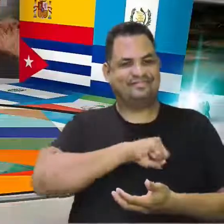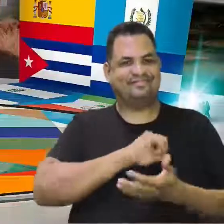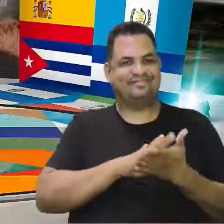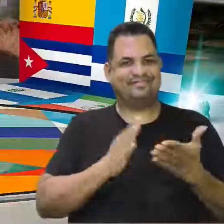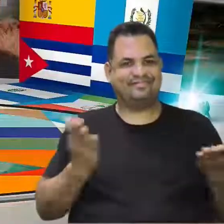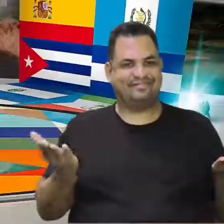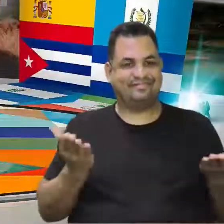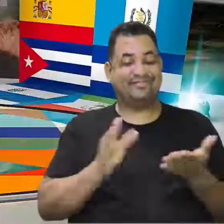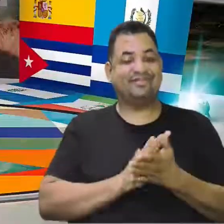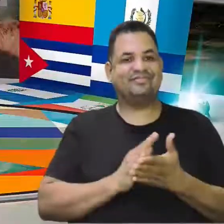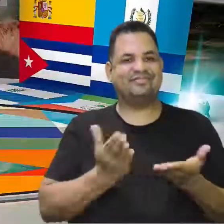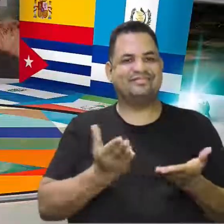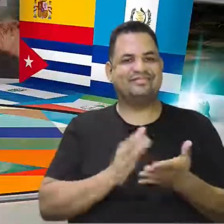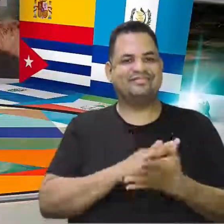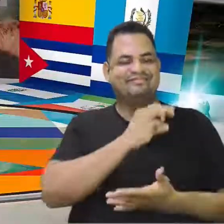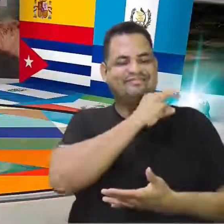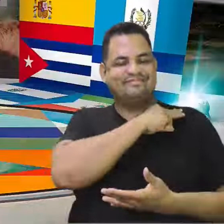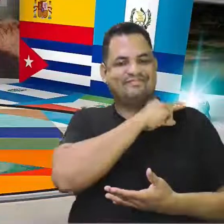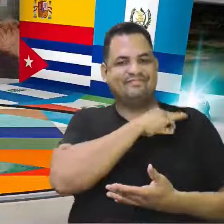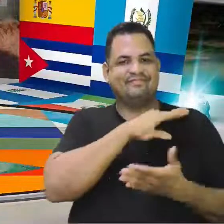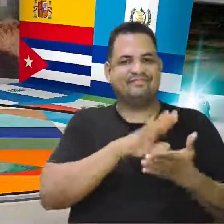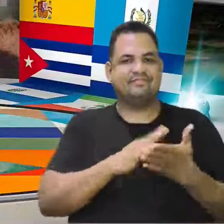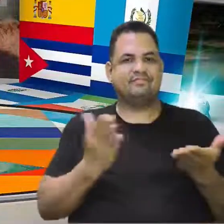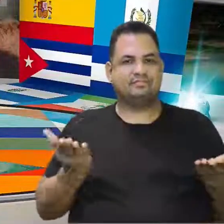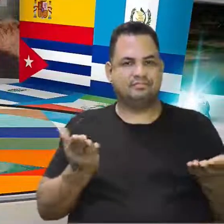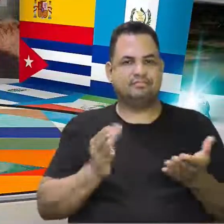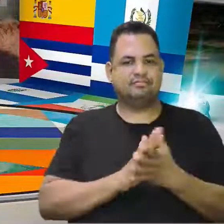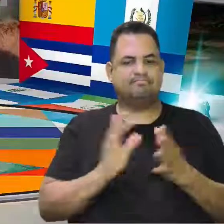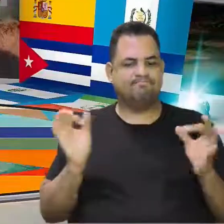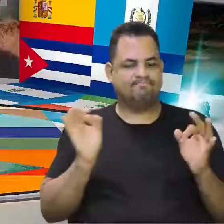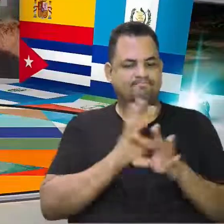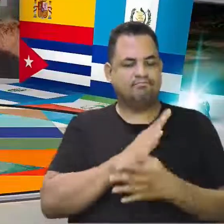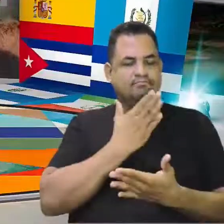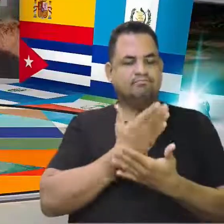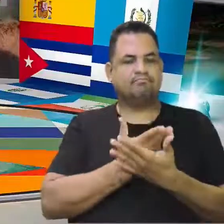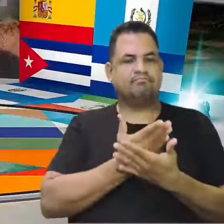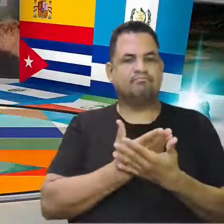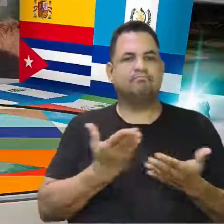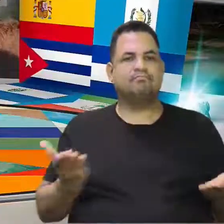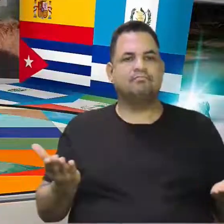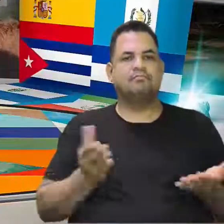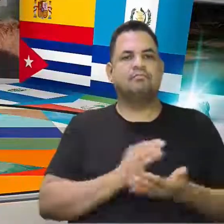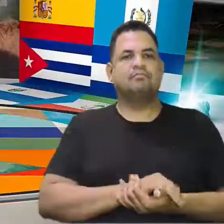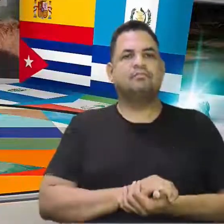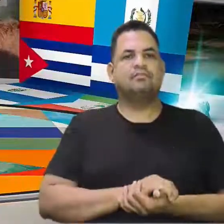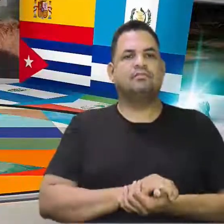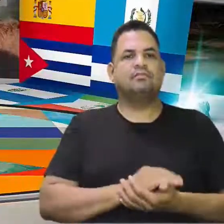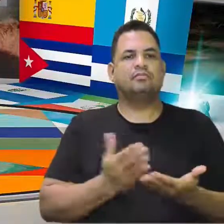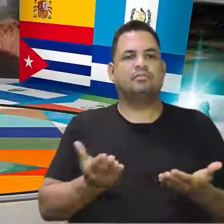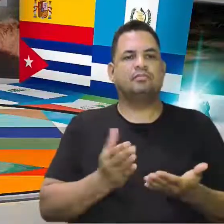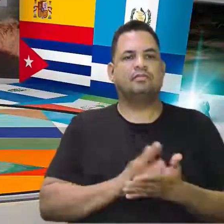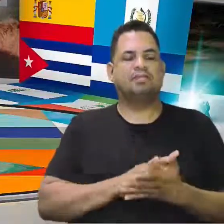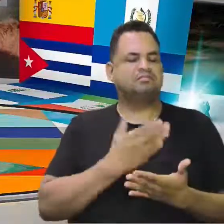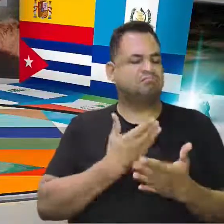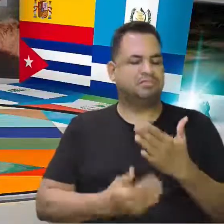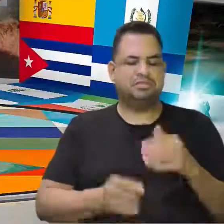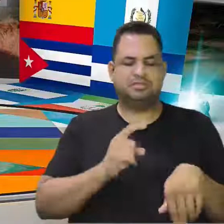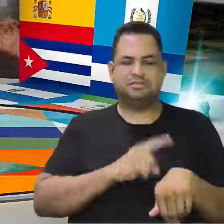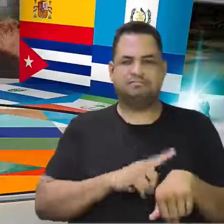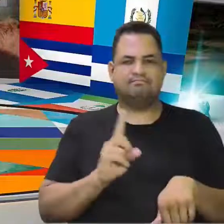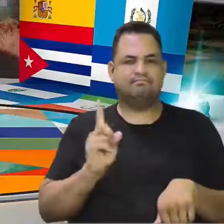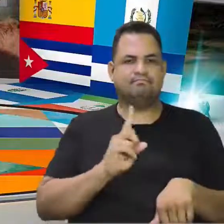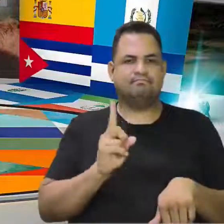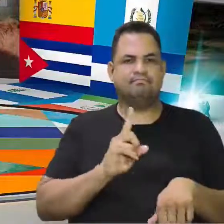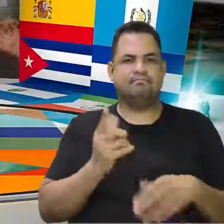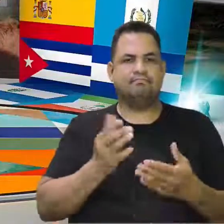amores! Como estamos, terceiro ano? E aí, prontinhos para mais uma aula? Então, galera, nem vamos perder tanto tempo, né? Nem